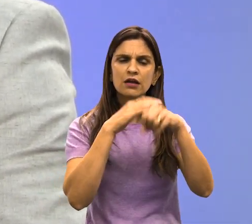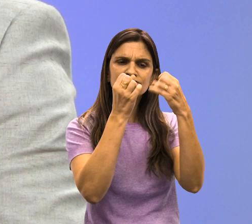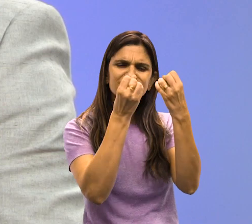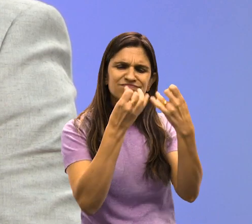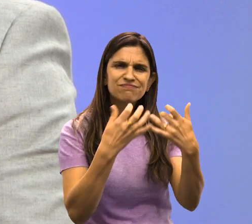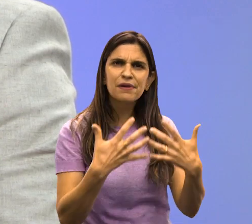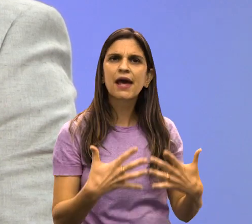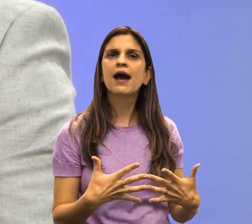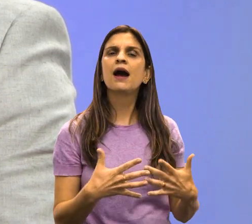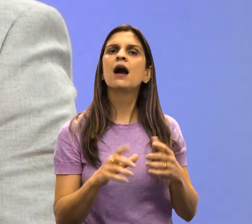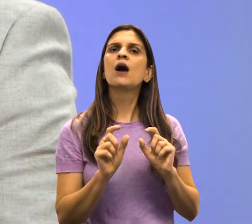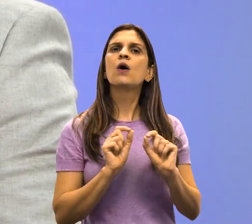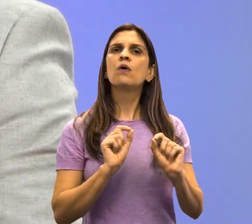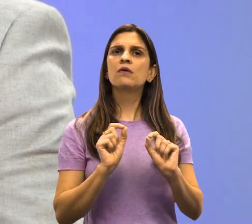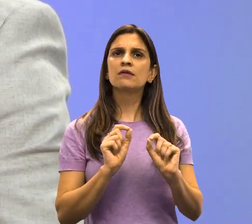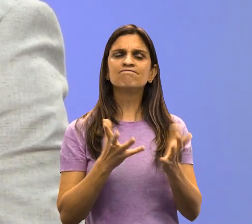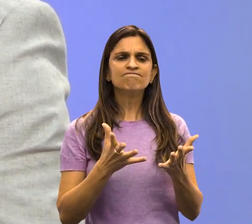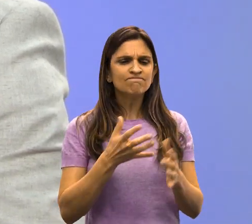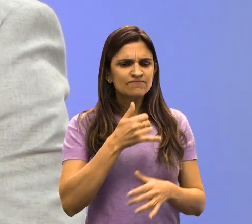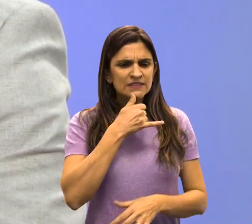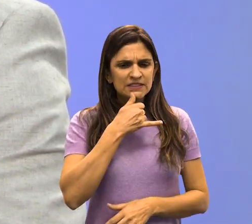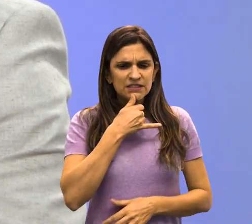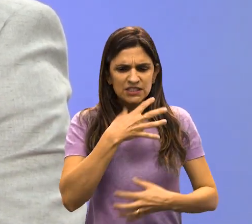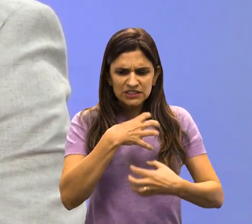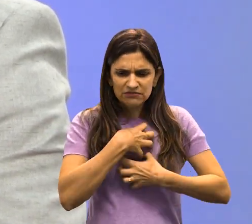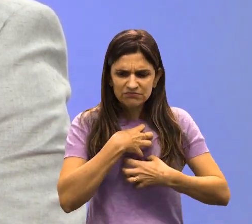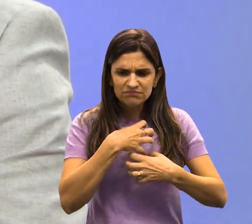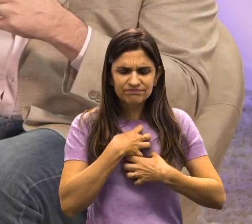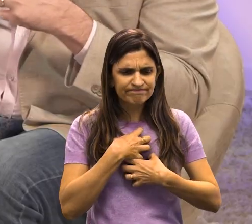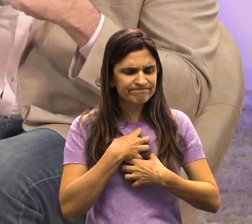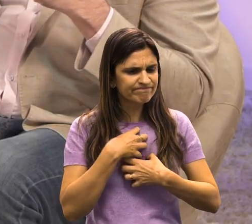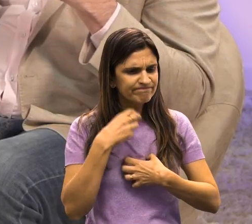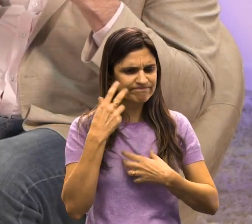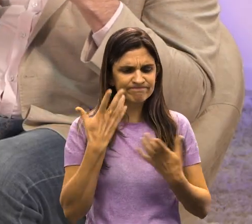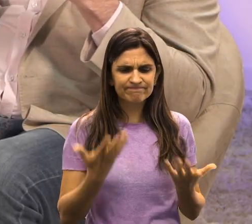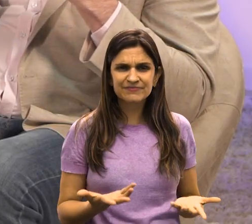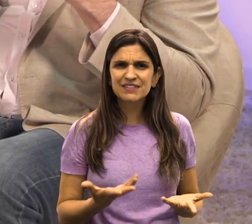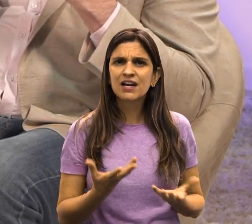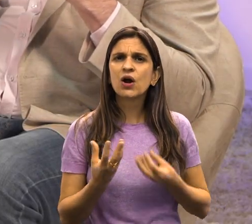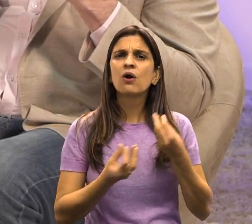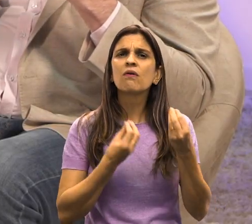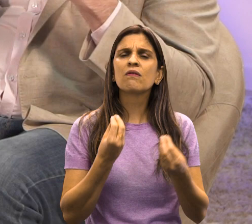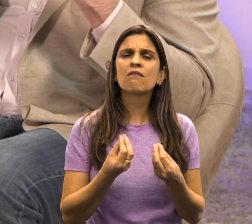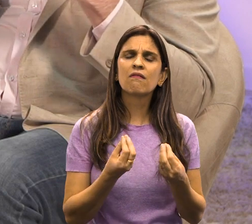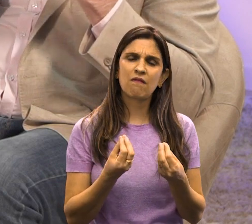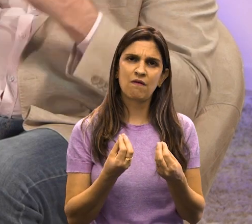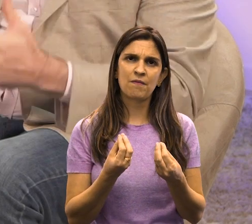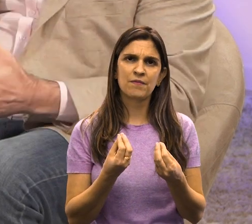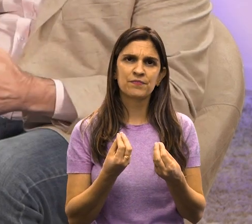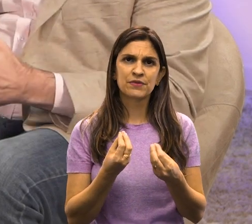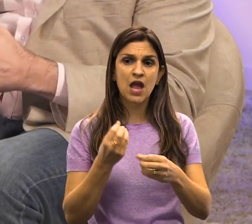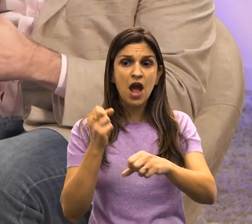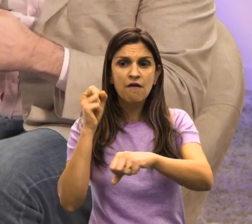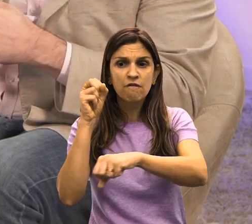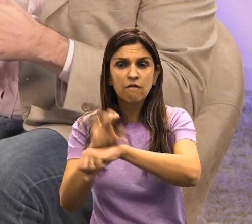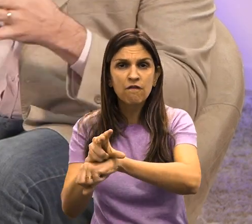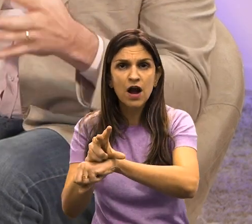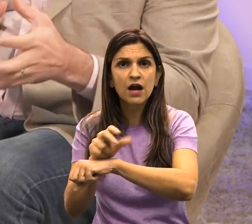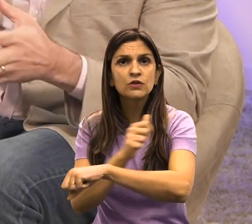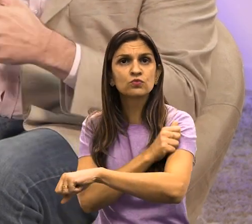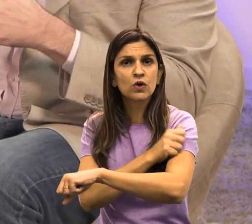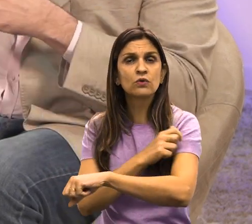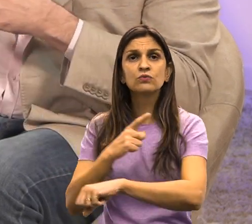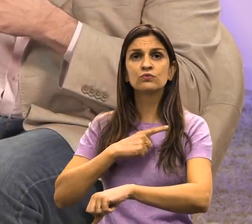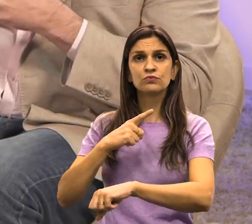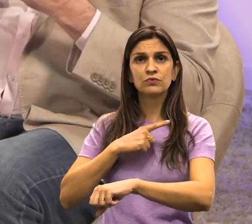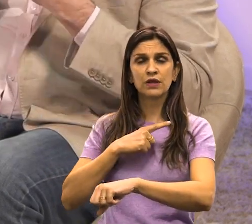muitas delas, assim, desoladas mesmo. Falei, a gente vê que tem a vaga, a gente consegue